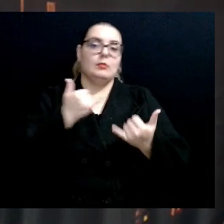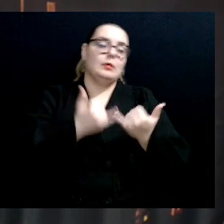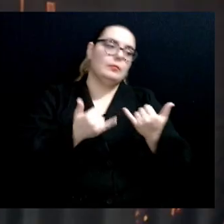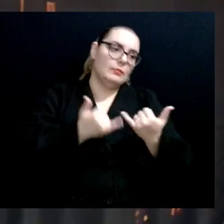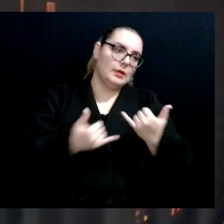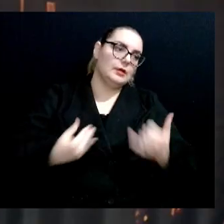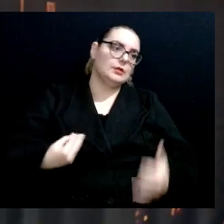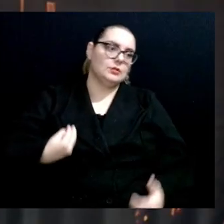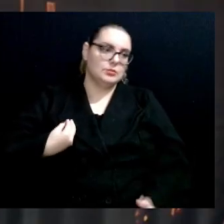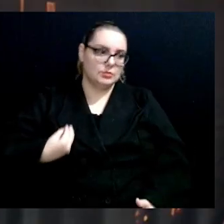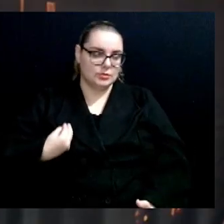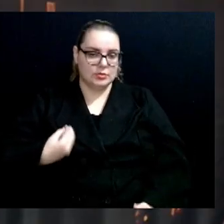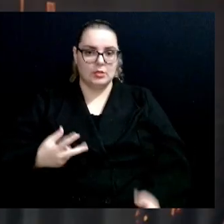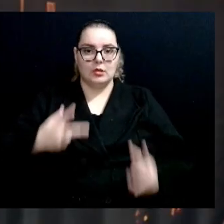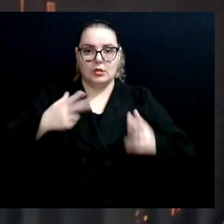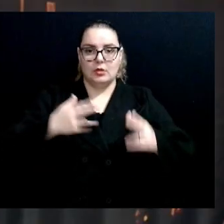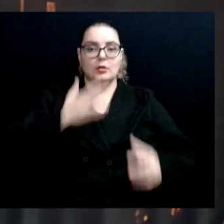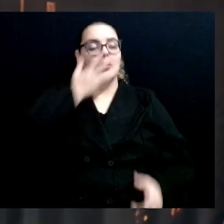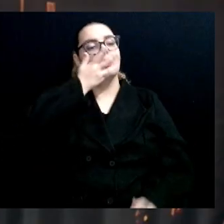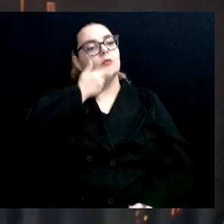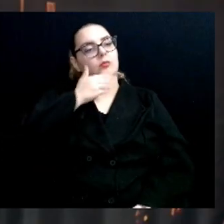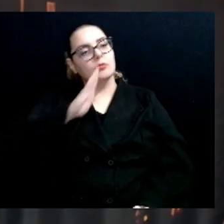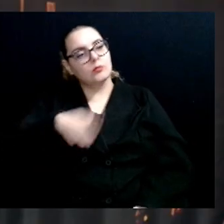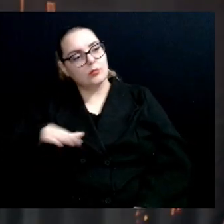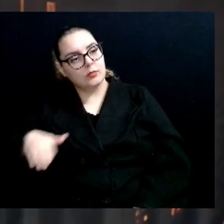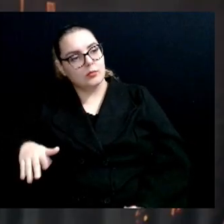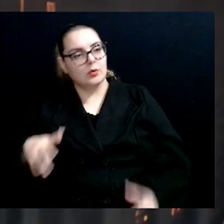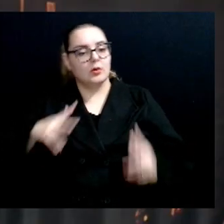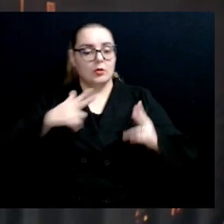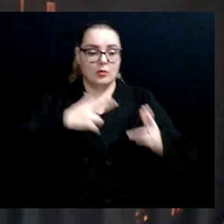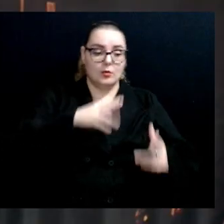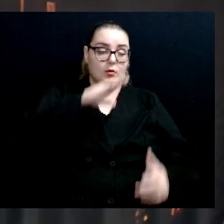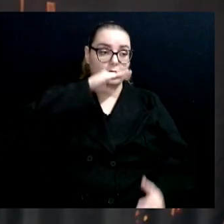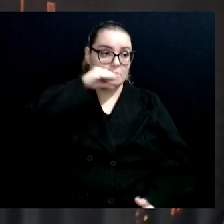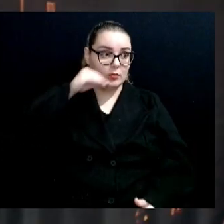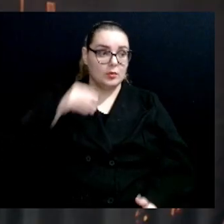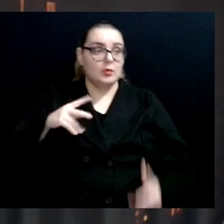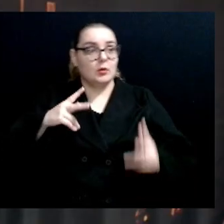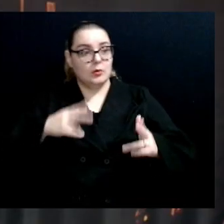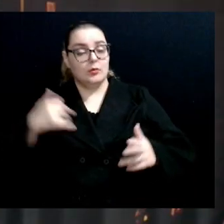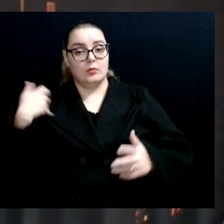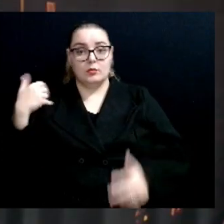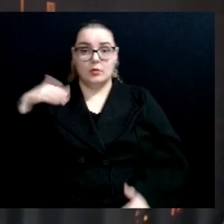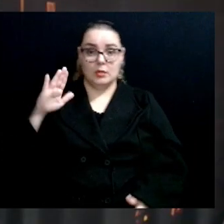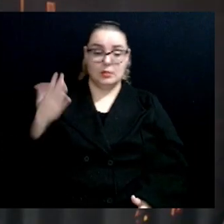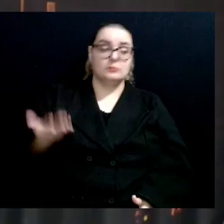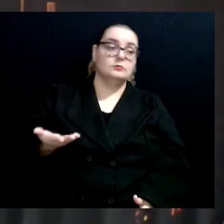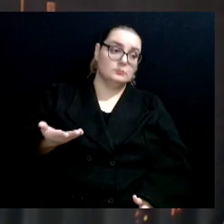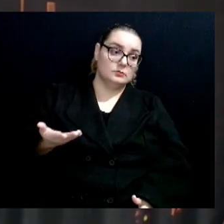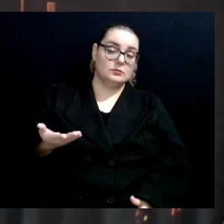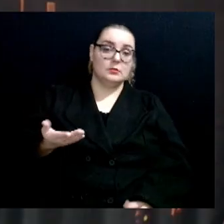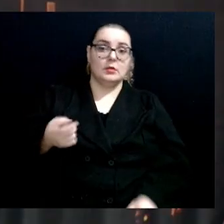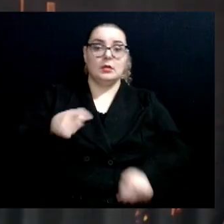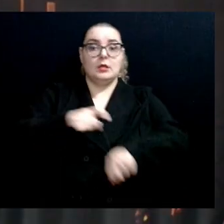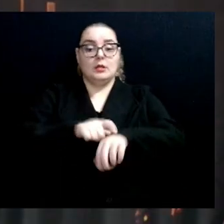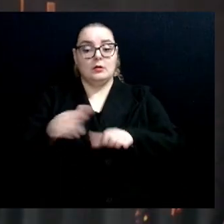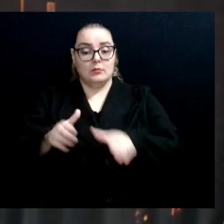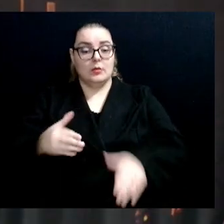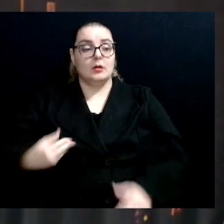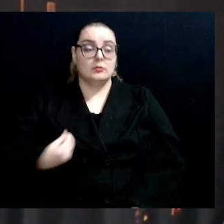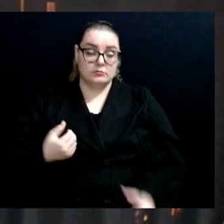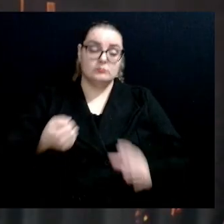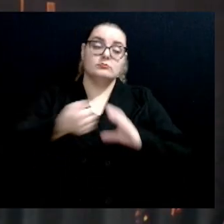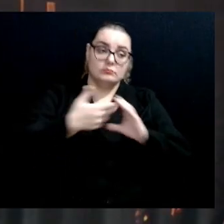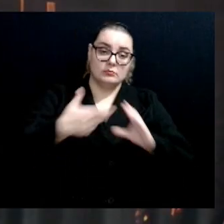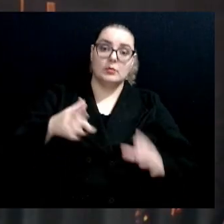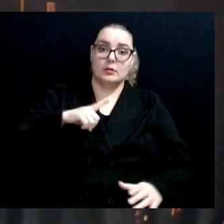como a infância, assim como a adolescência, assim como a idade adulta. E essa parte da vida tem as suas características, que a gente